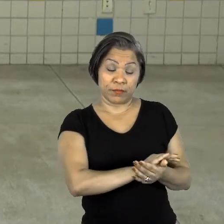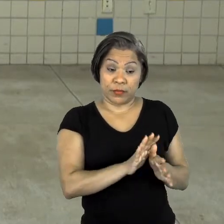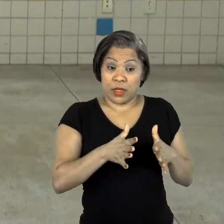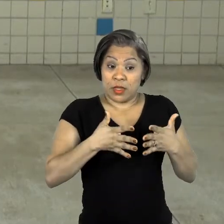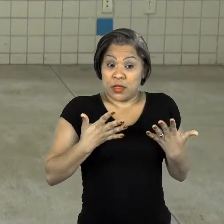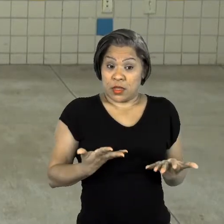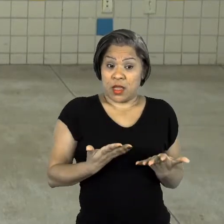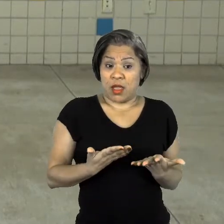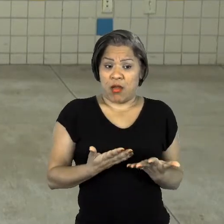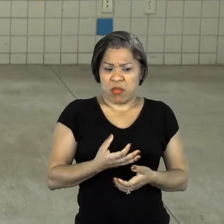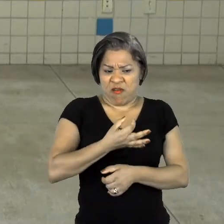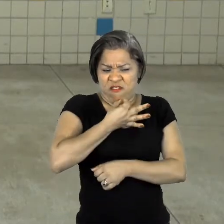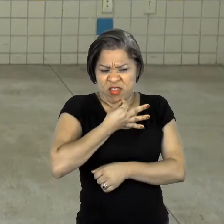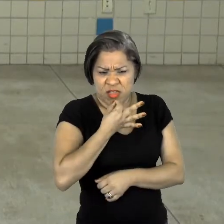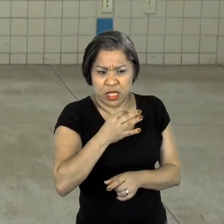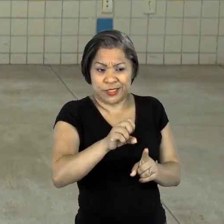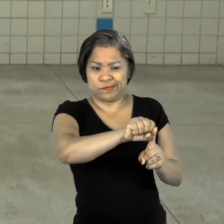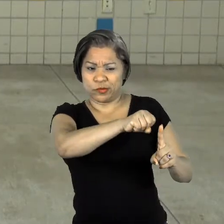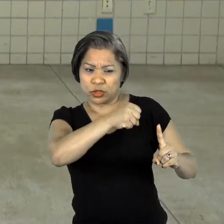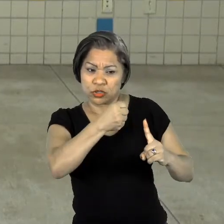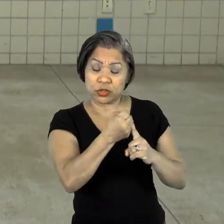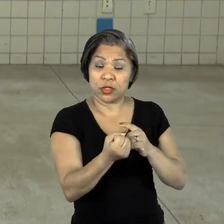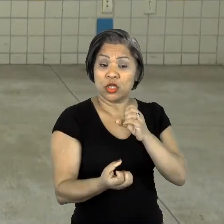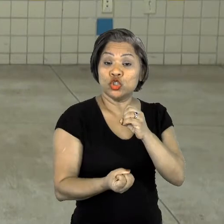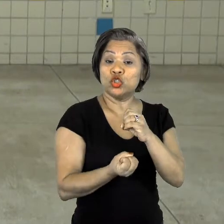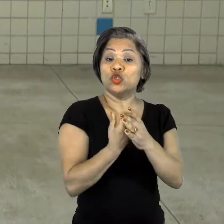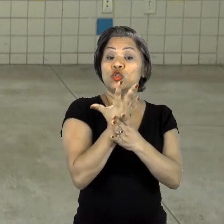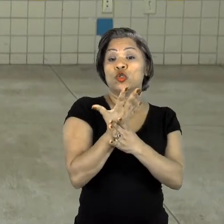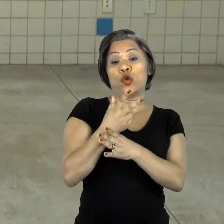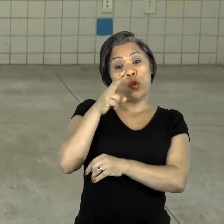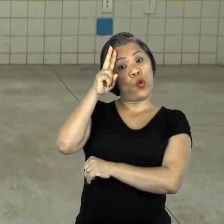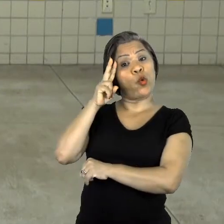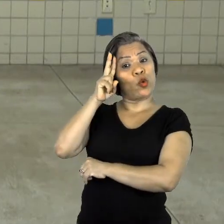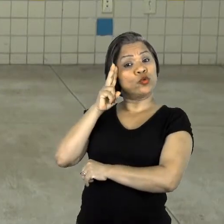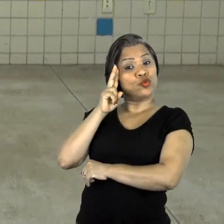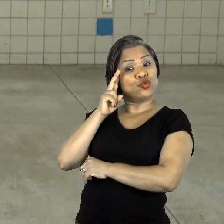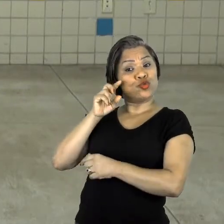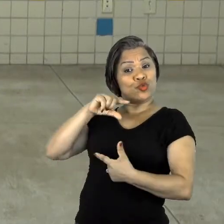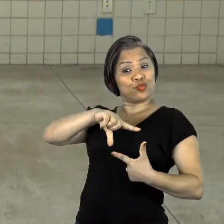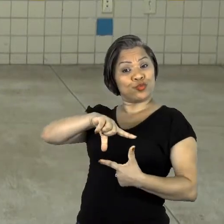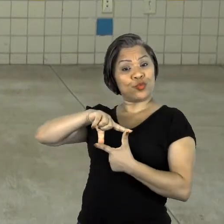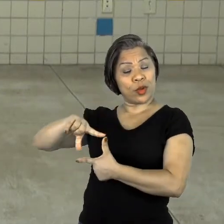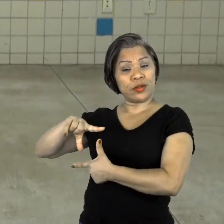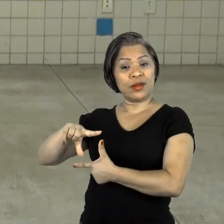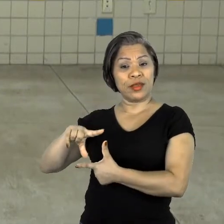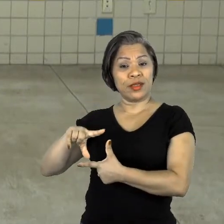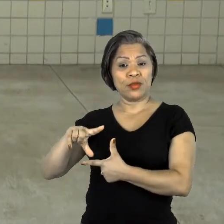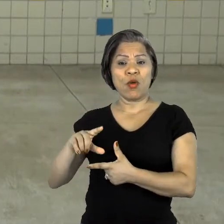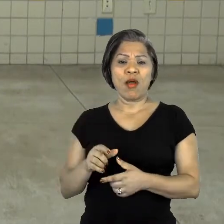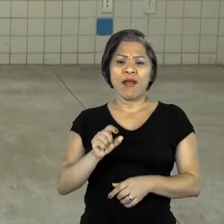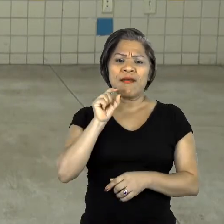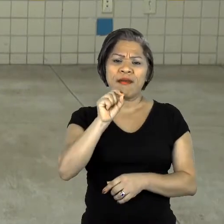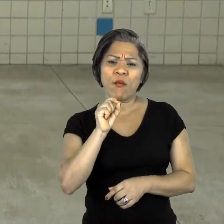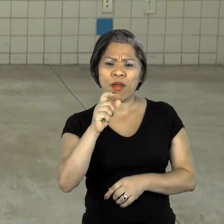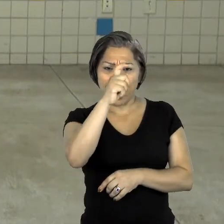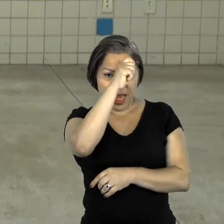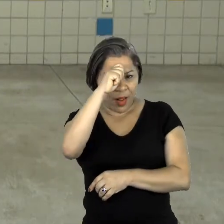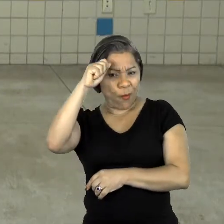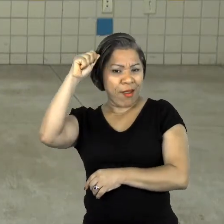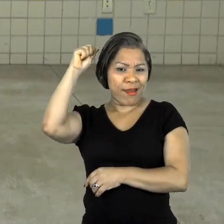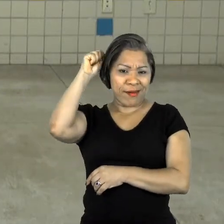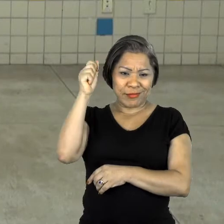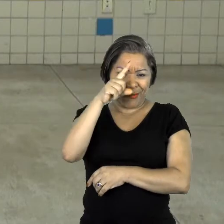sociedade, ele criou então essa história em quadrinhos, que é o Garoto Amarelo, e nessas histórias ele